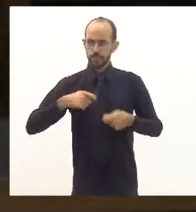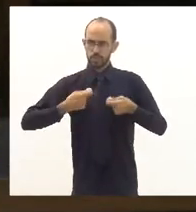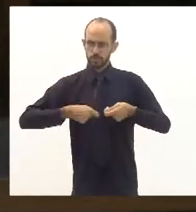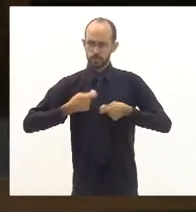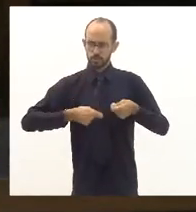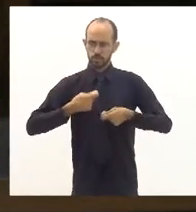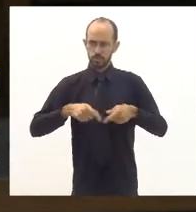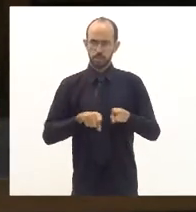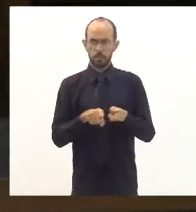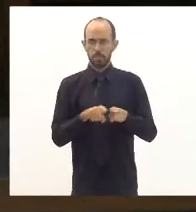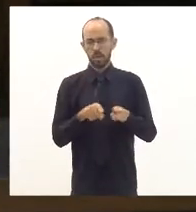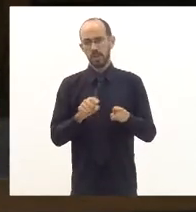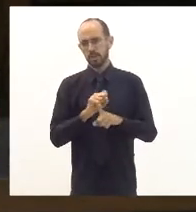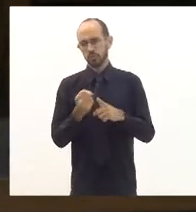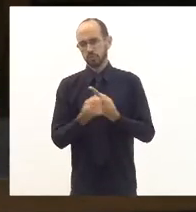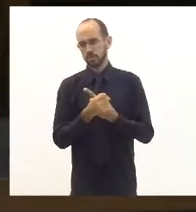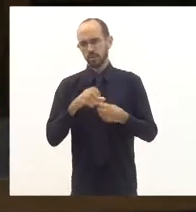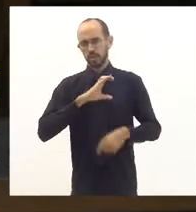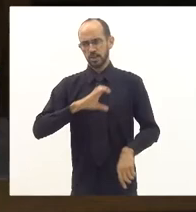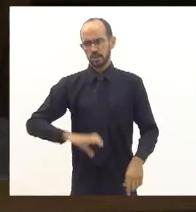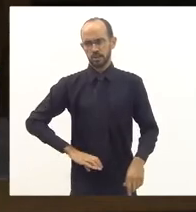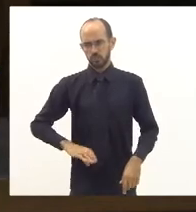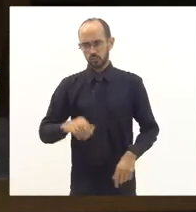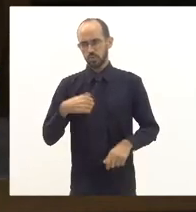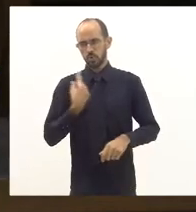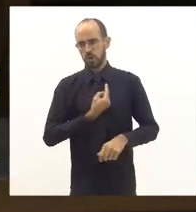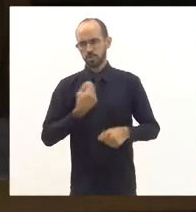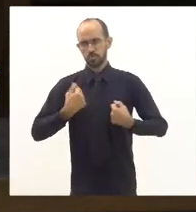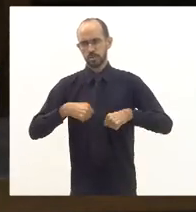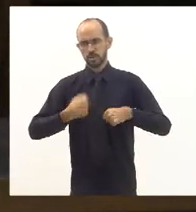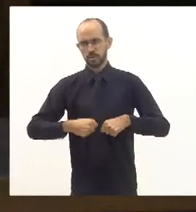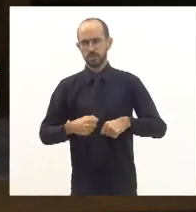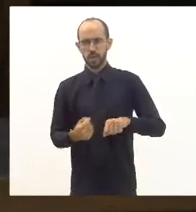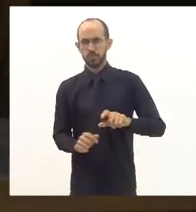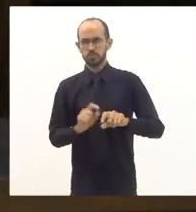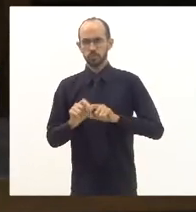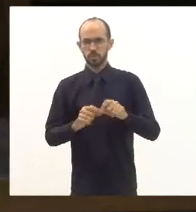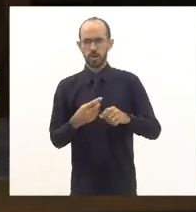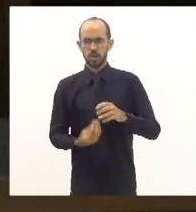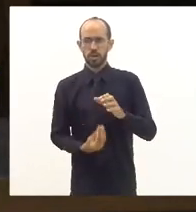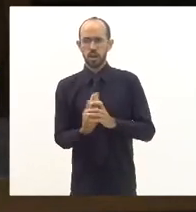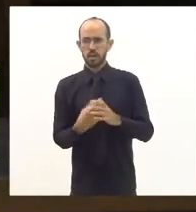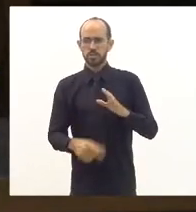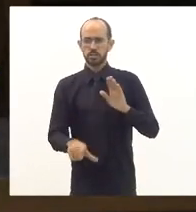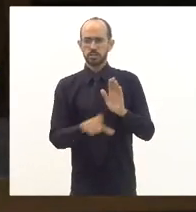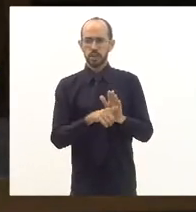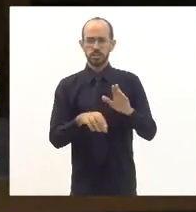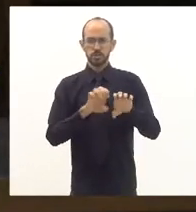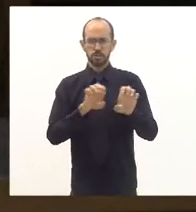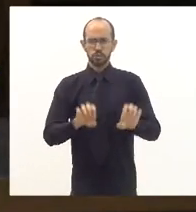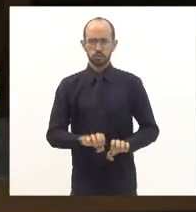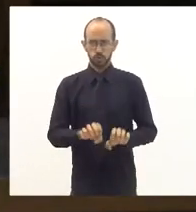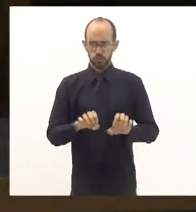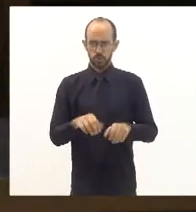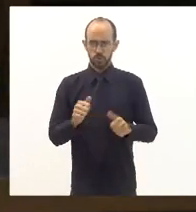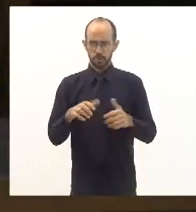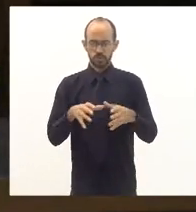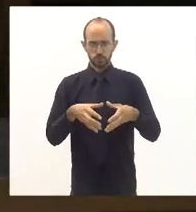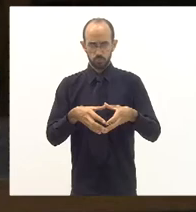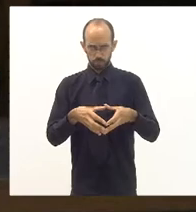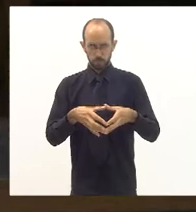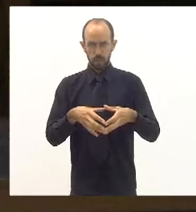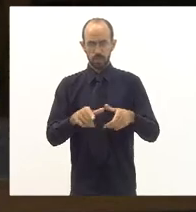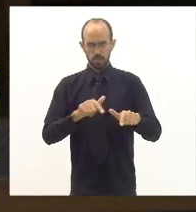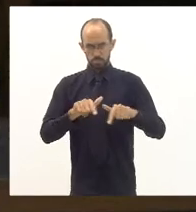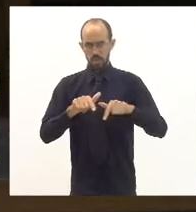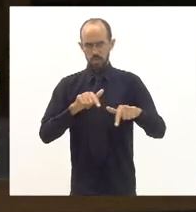da sociedade civil. Então, a gente precisa legitimar e estruturar esse comitê para que ele possa trabalhar. Então,